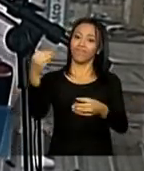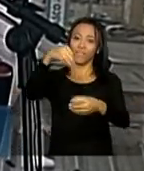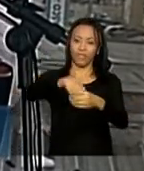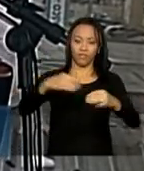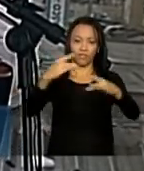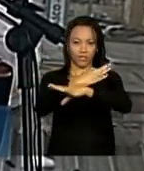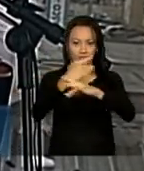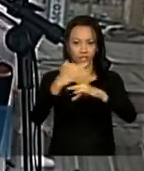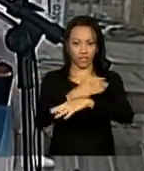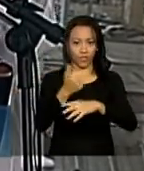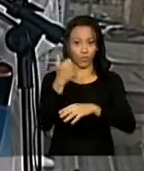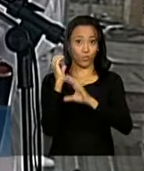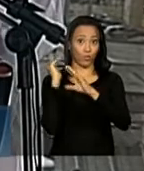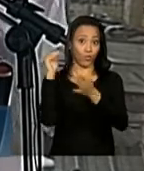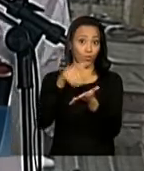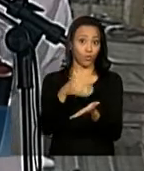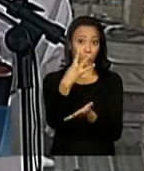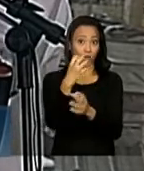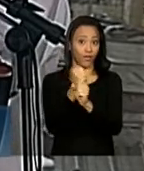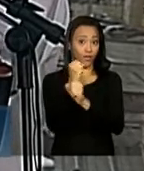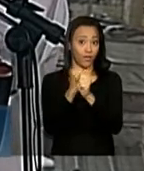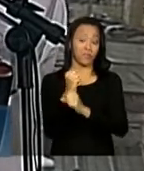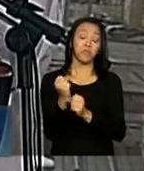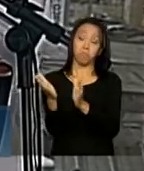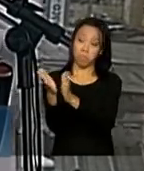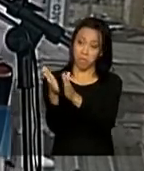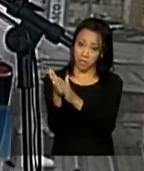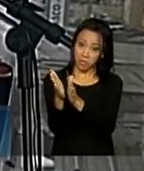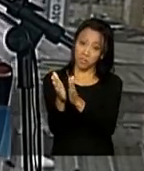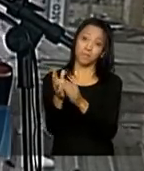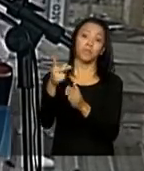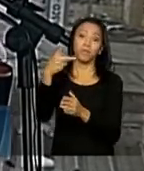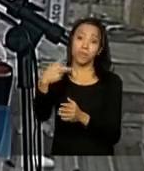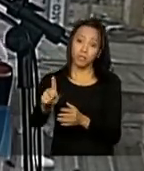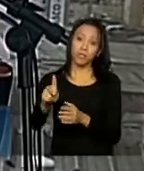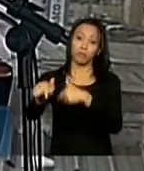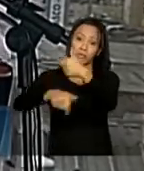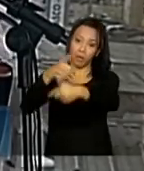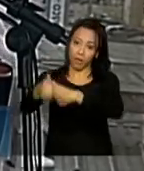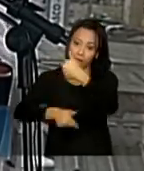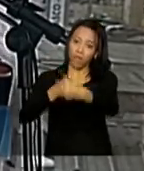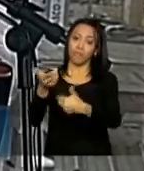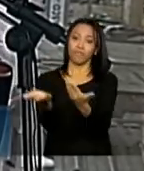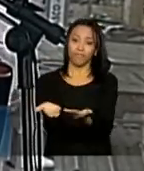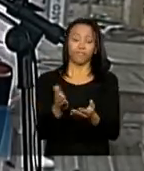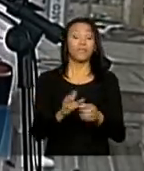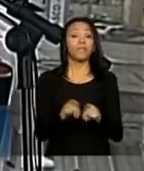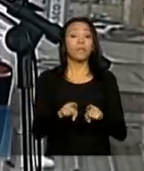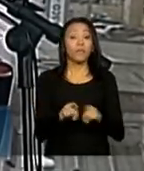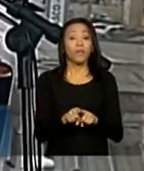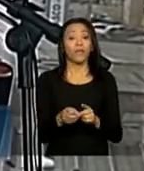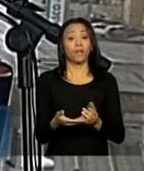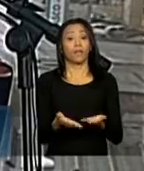dos últimos 40 anos. Então, queria, Léo, parabenizar toda a sua equipe pelo trabalho feito. Queria cumprimentar